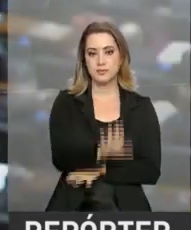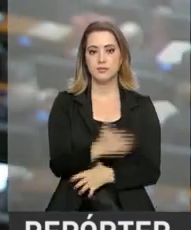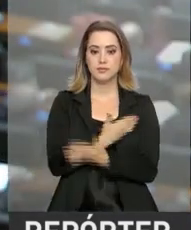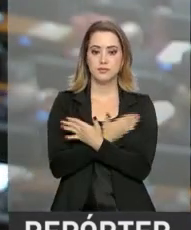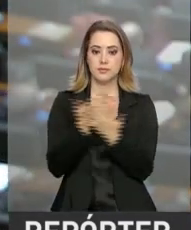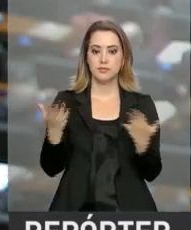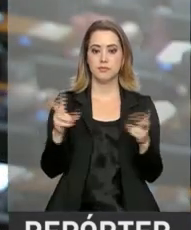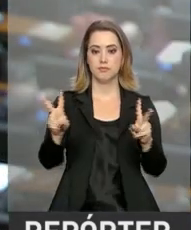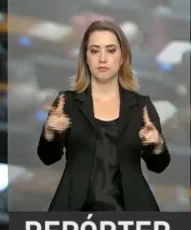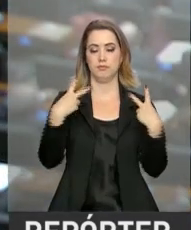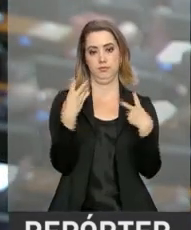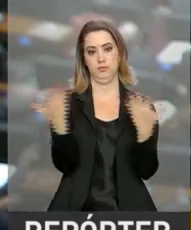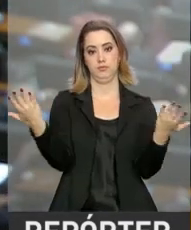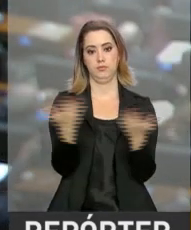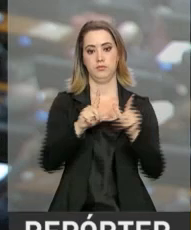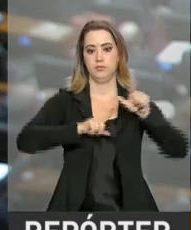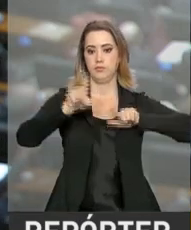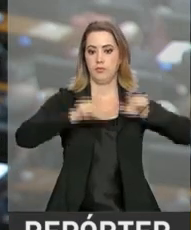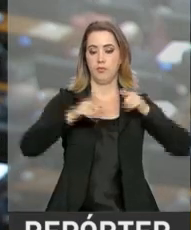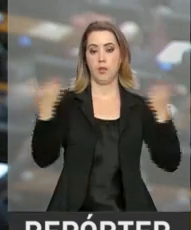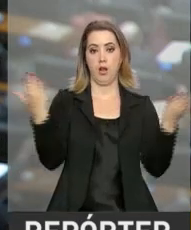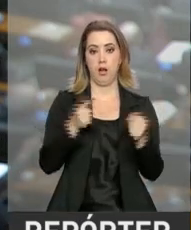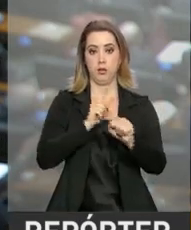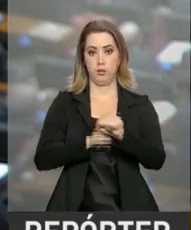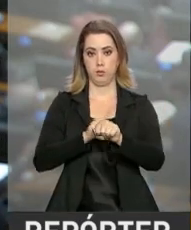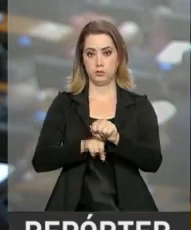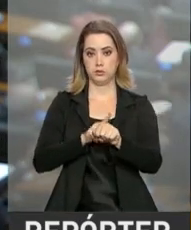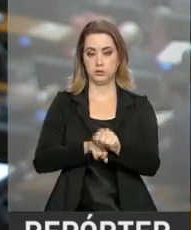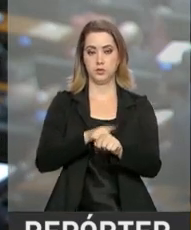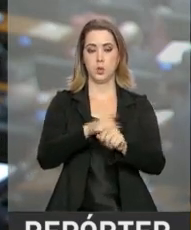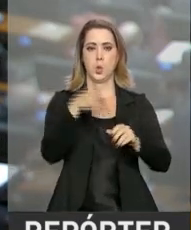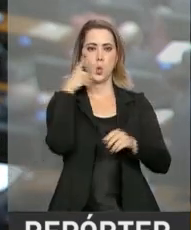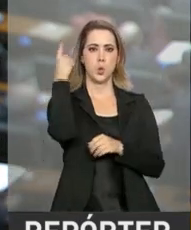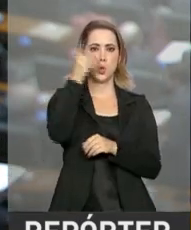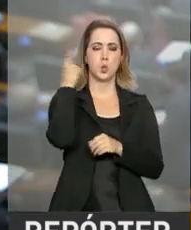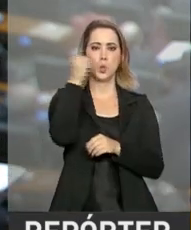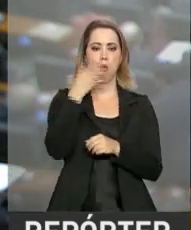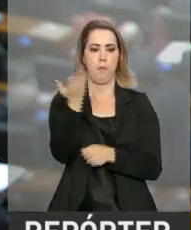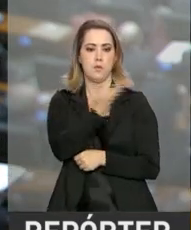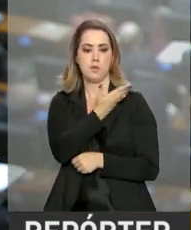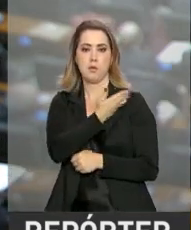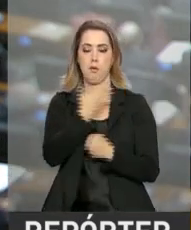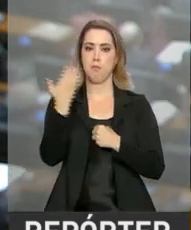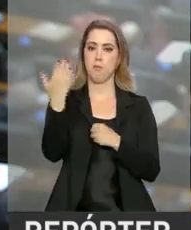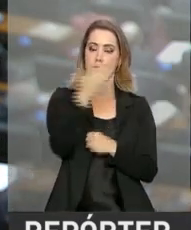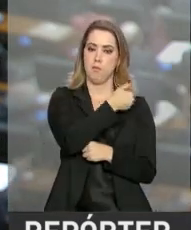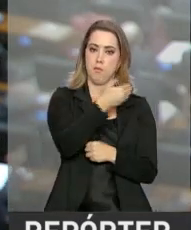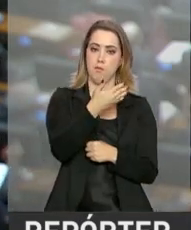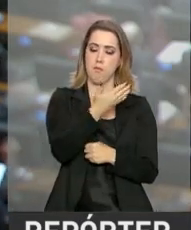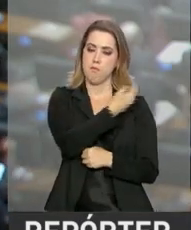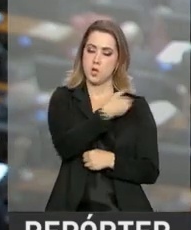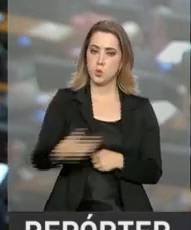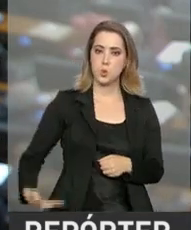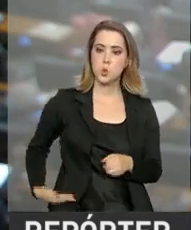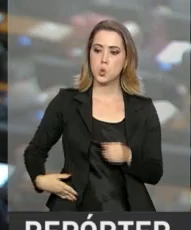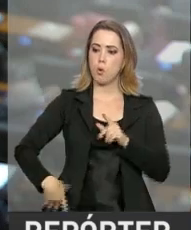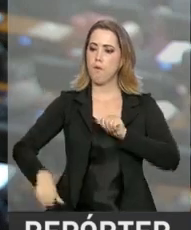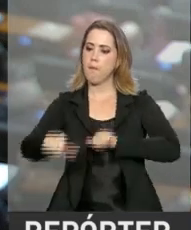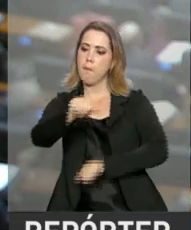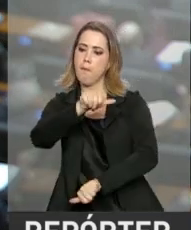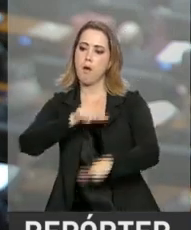tarde a todos que nos assistem na TV NBR. Neste momento, deputados da base aliada do governo e da oposição se revezam